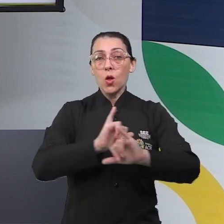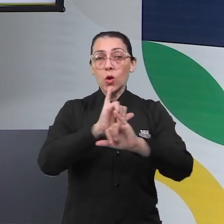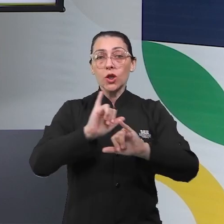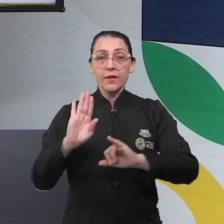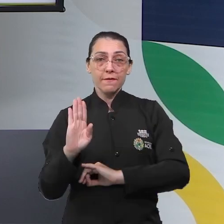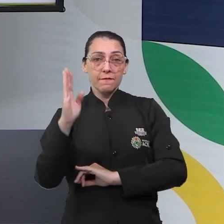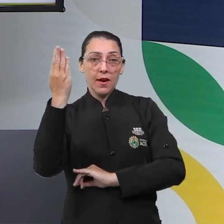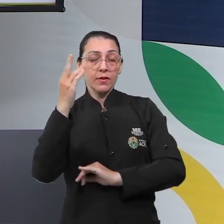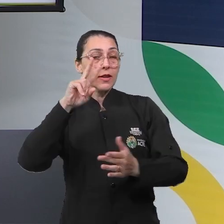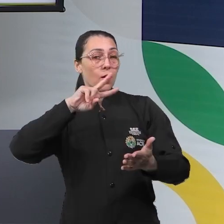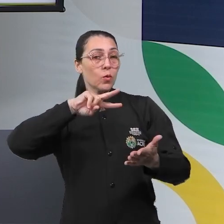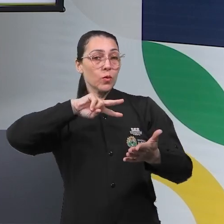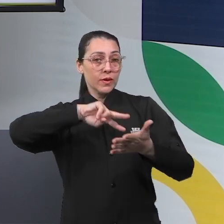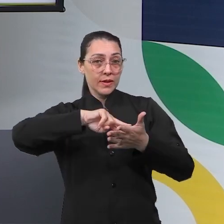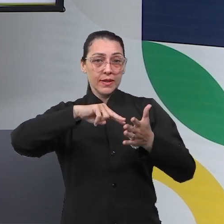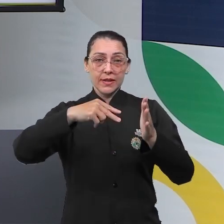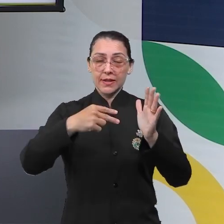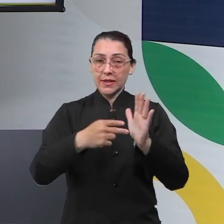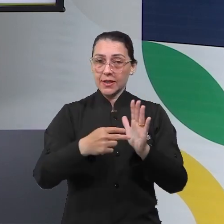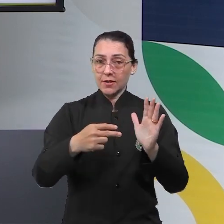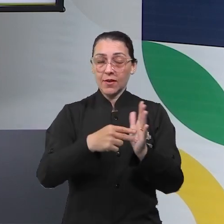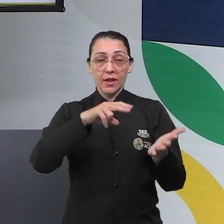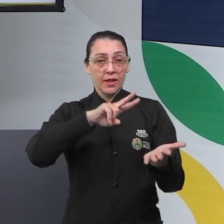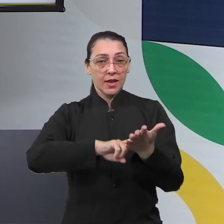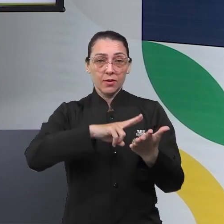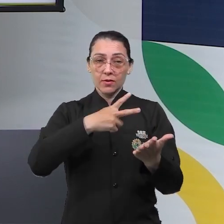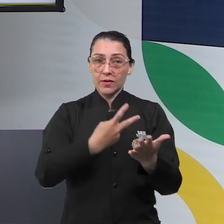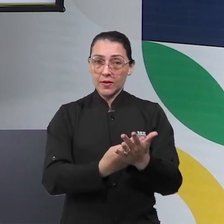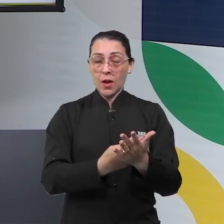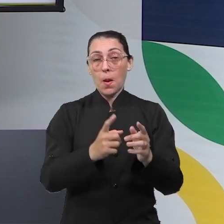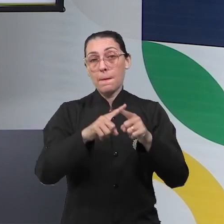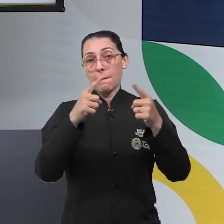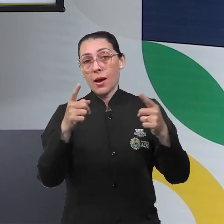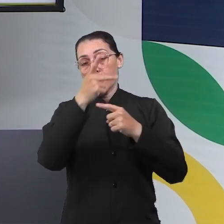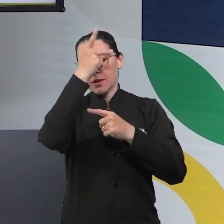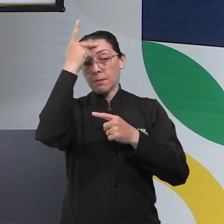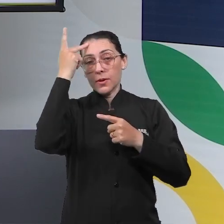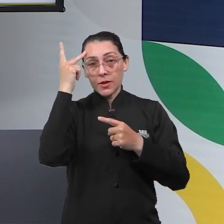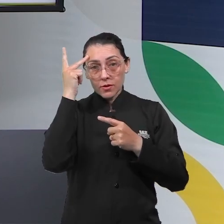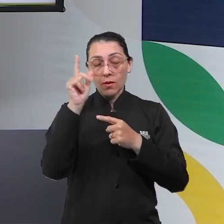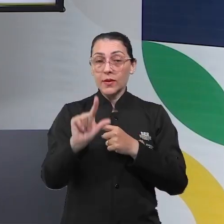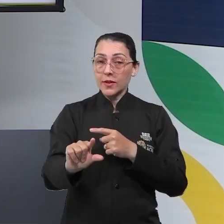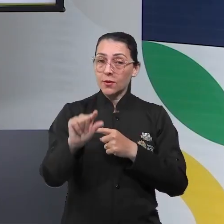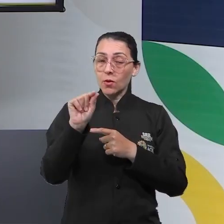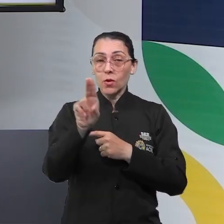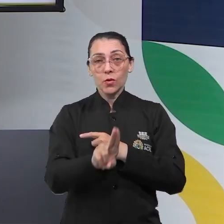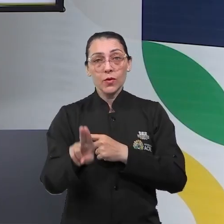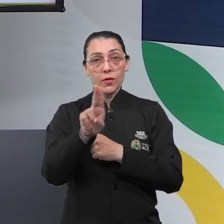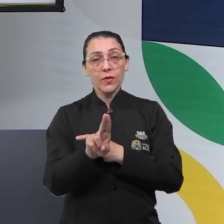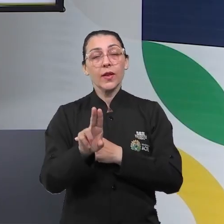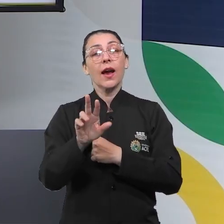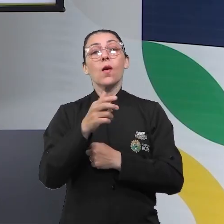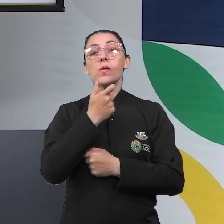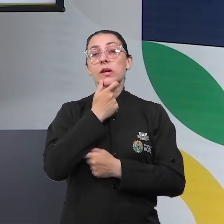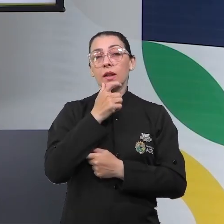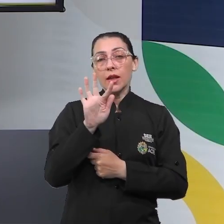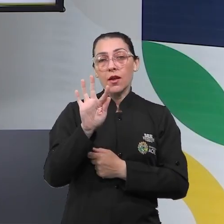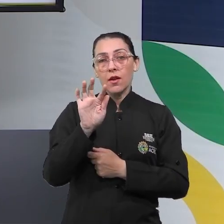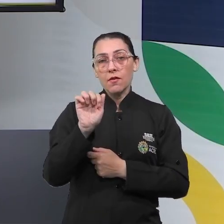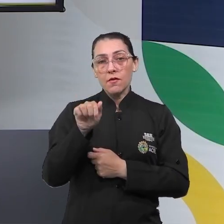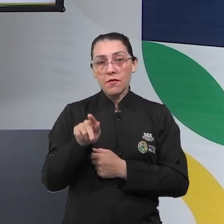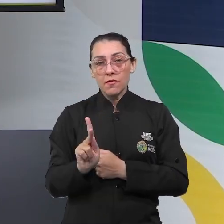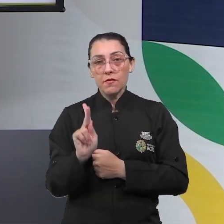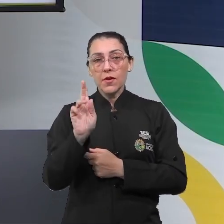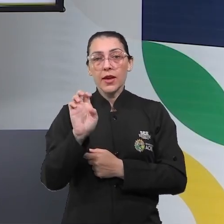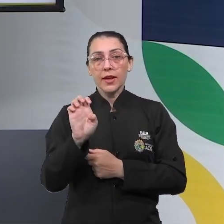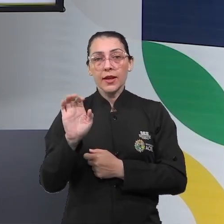que é exatamente o termo propriamente dito. Porém, muitas pessoas acabam preferindo utilizar a língua inglesa do